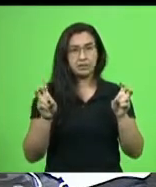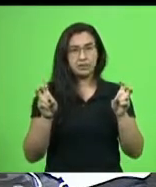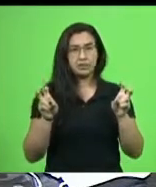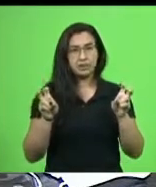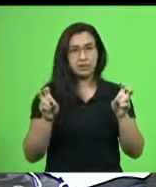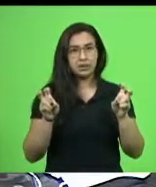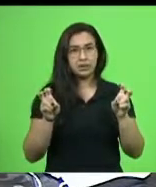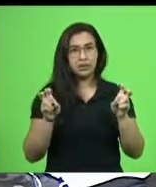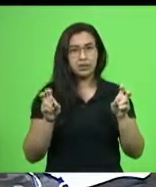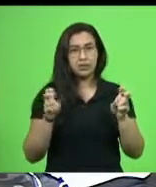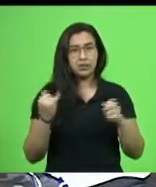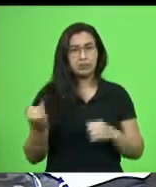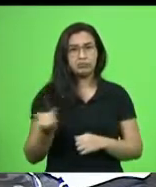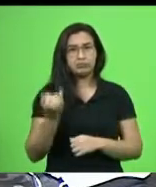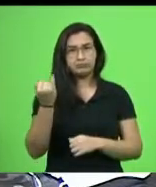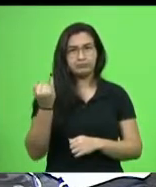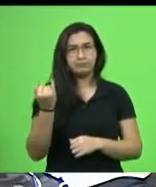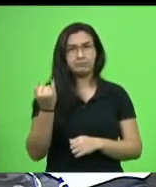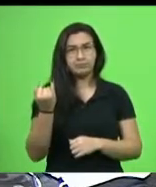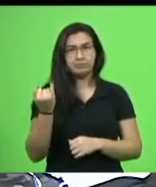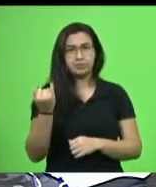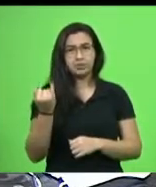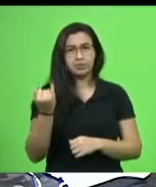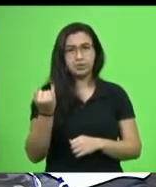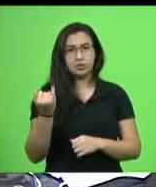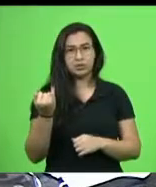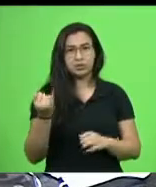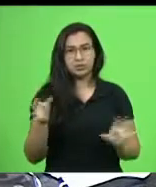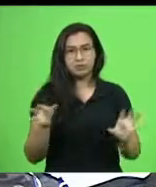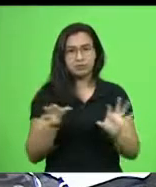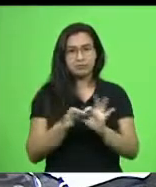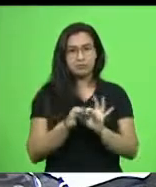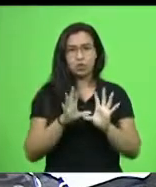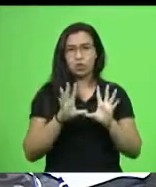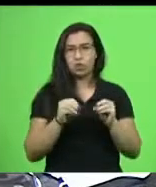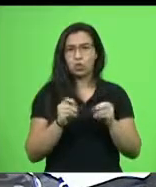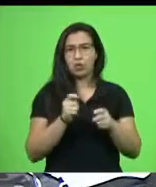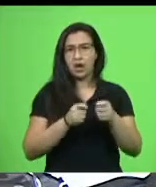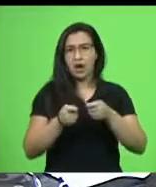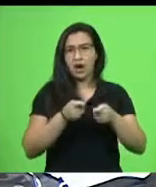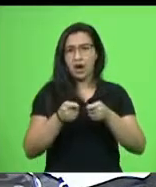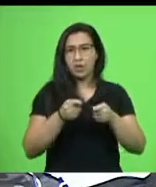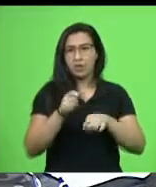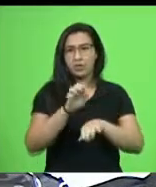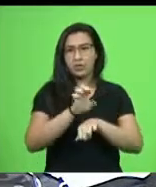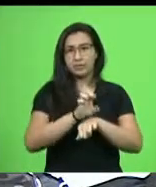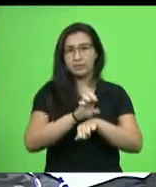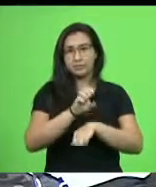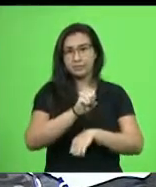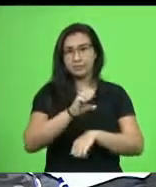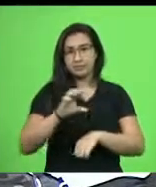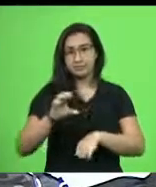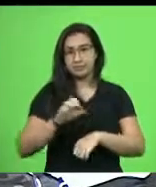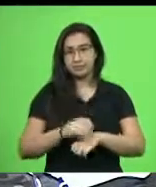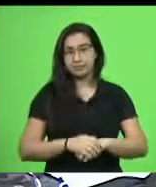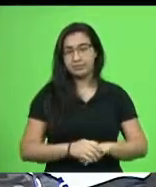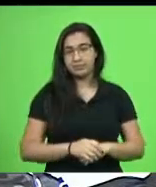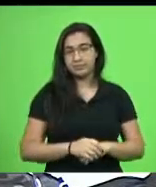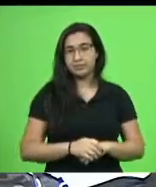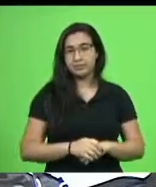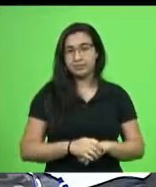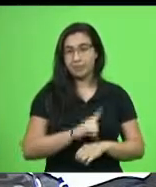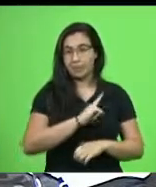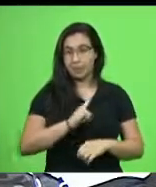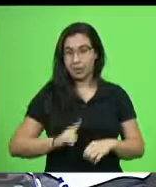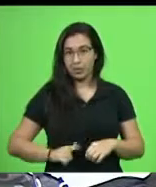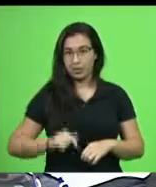transversal, perpassando praticamente todos os setores da economia do Estado. O governo do Estado